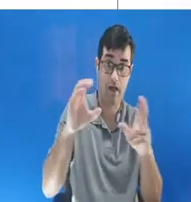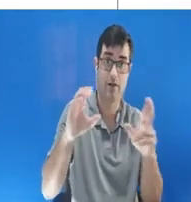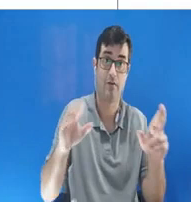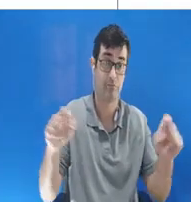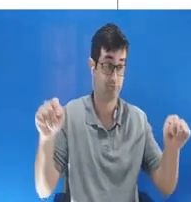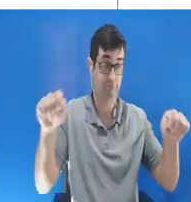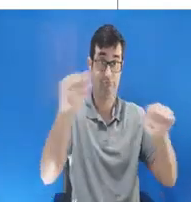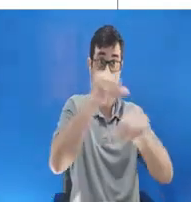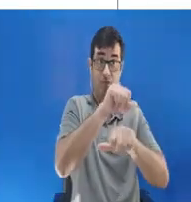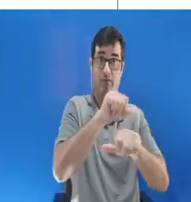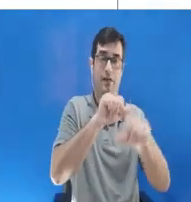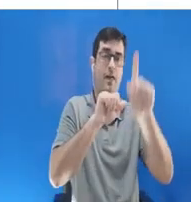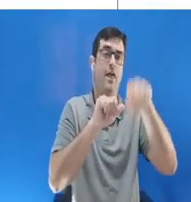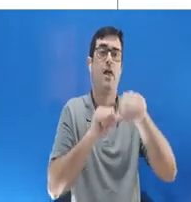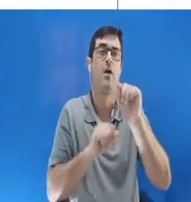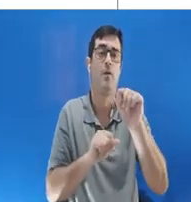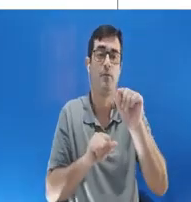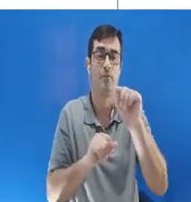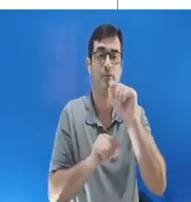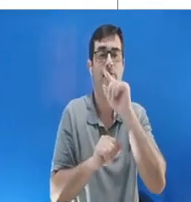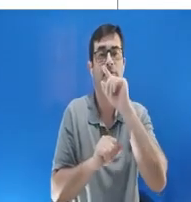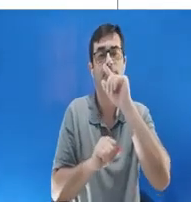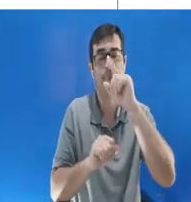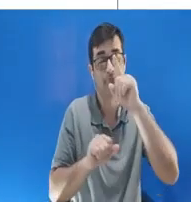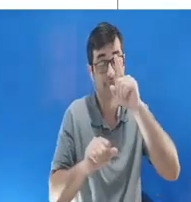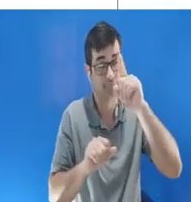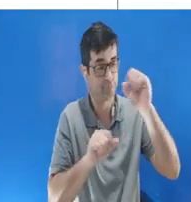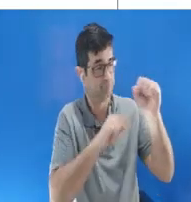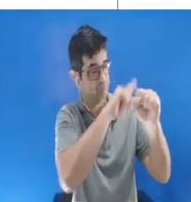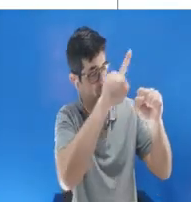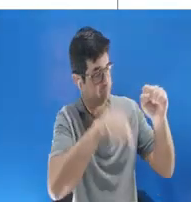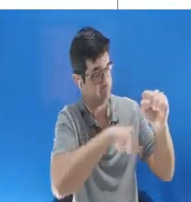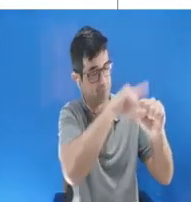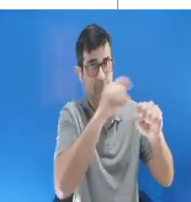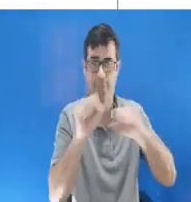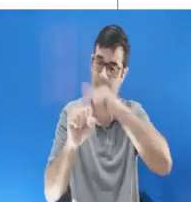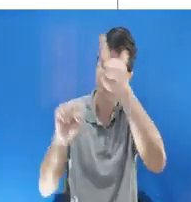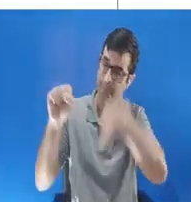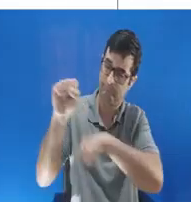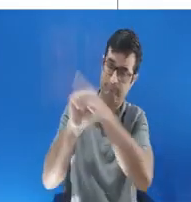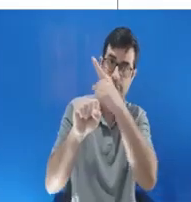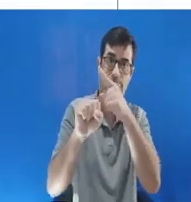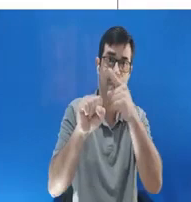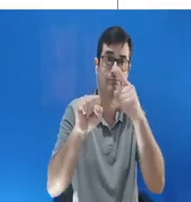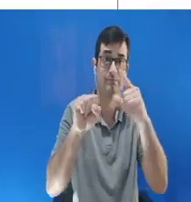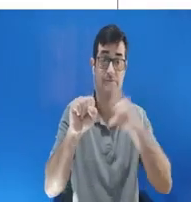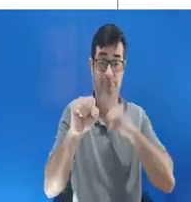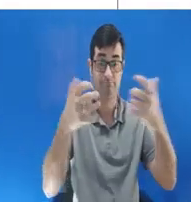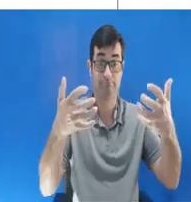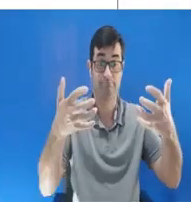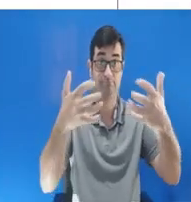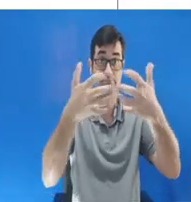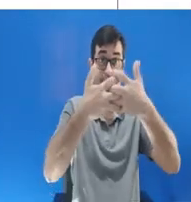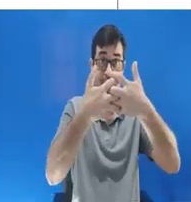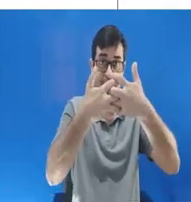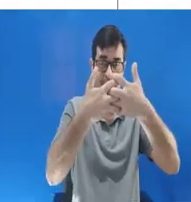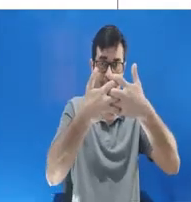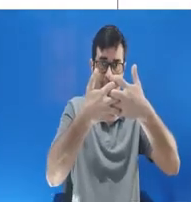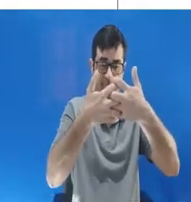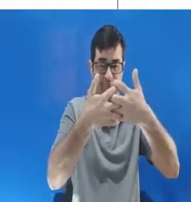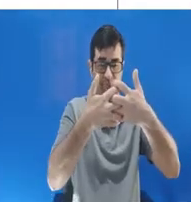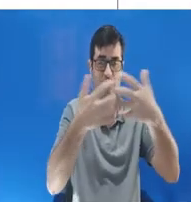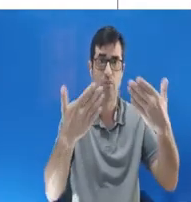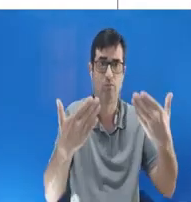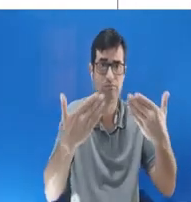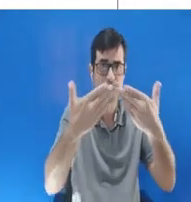ver na próximo módulo, essa ligação ocorre a interpenetração dos orbitais.